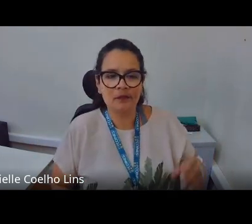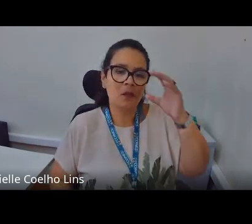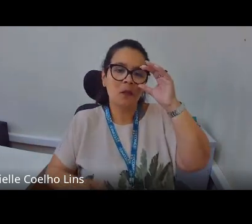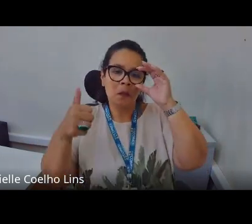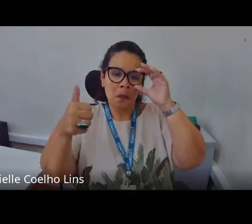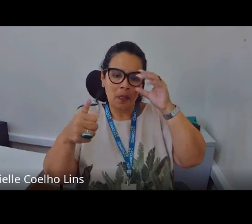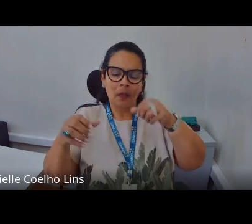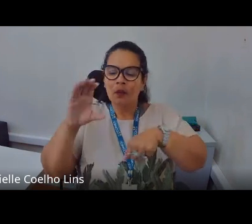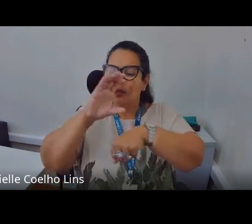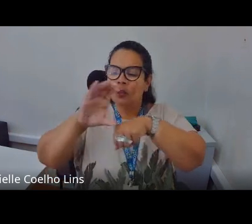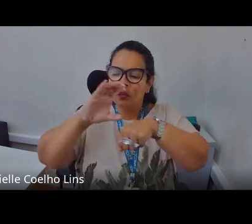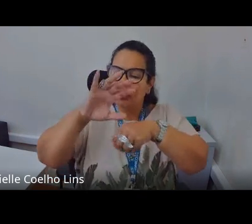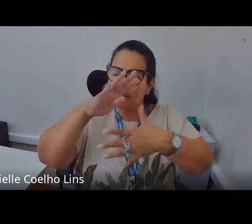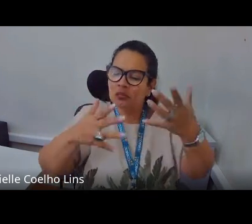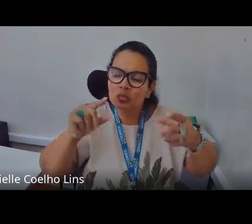Libras.